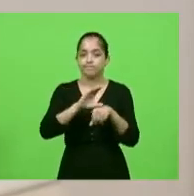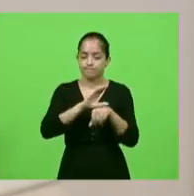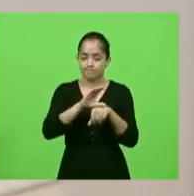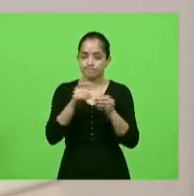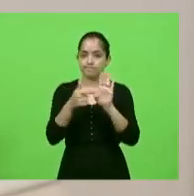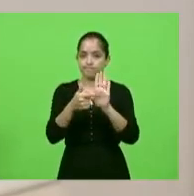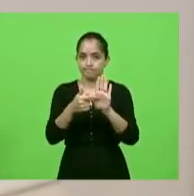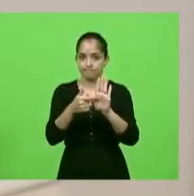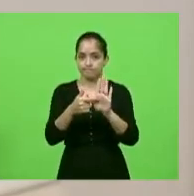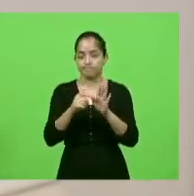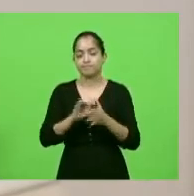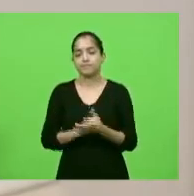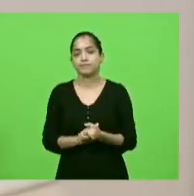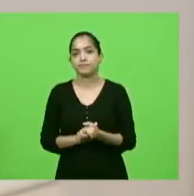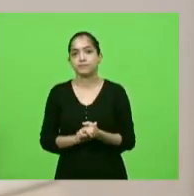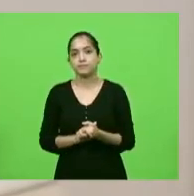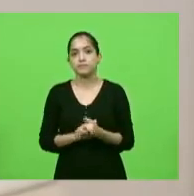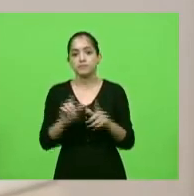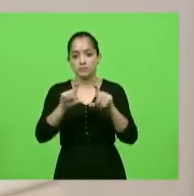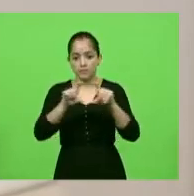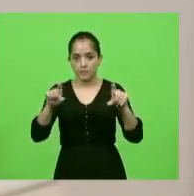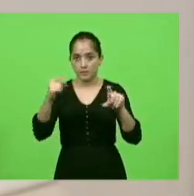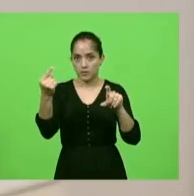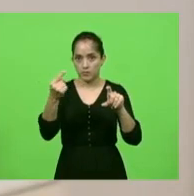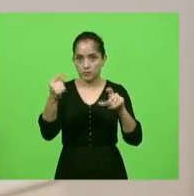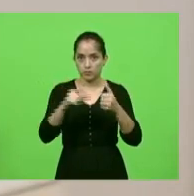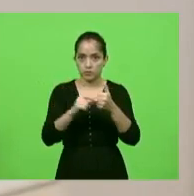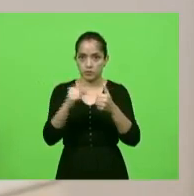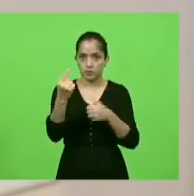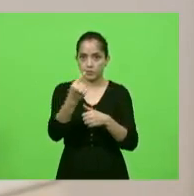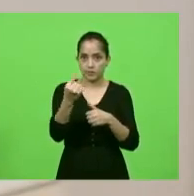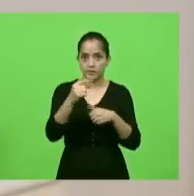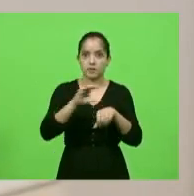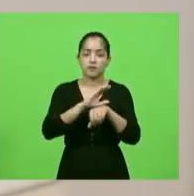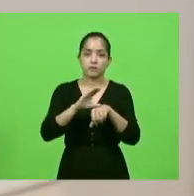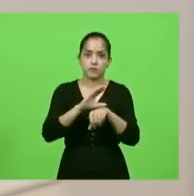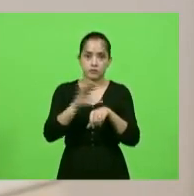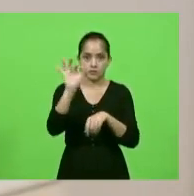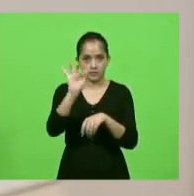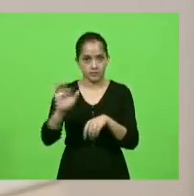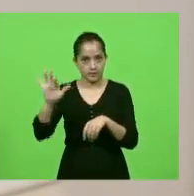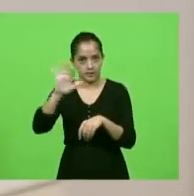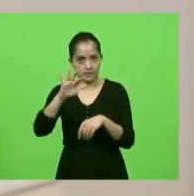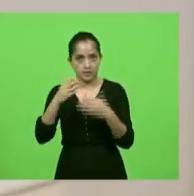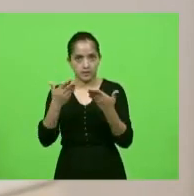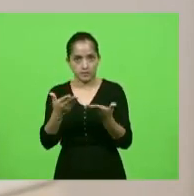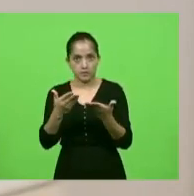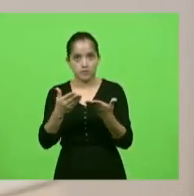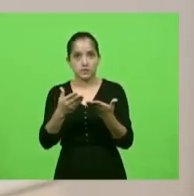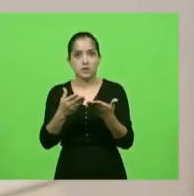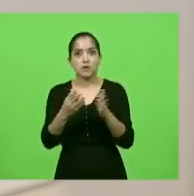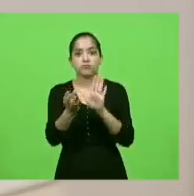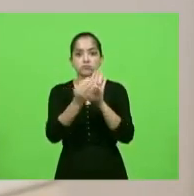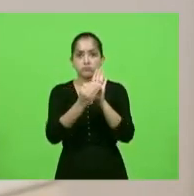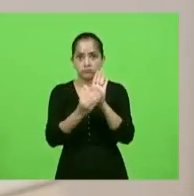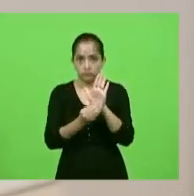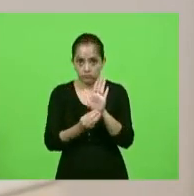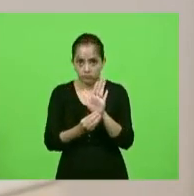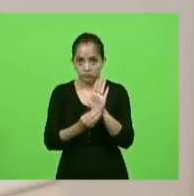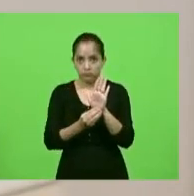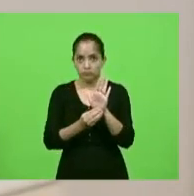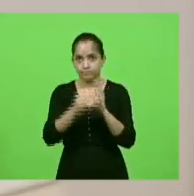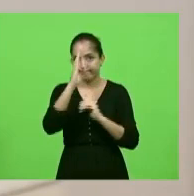Fecha aspas, parágrafo único do artigo 1º da Constituição Federal. Está inserido na Carta Magna o